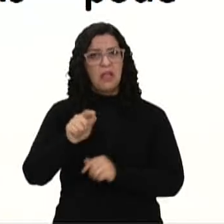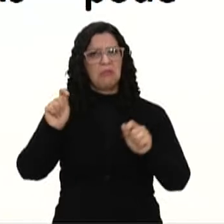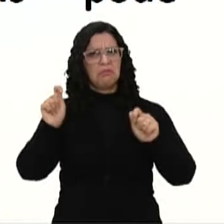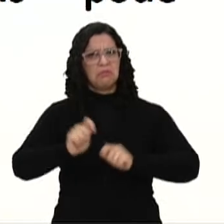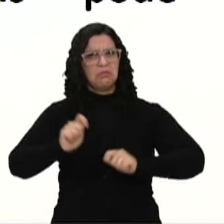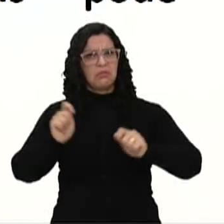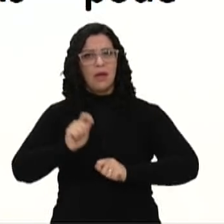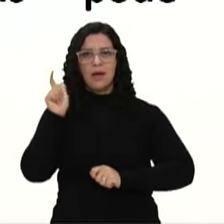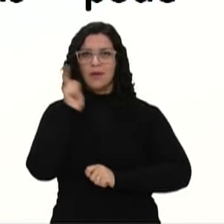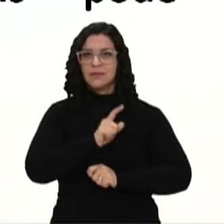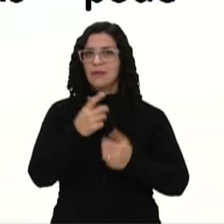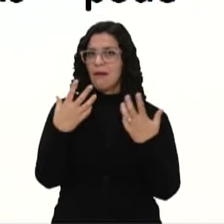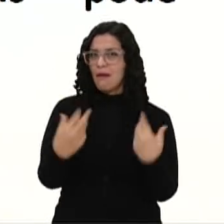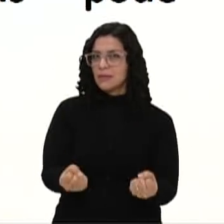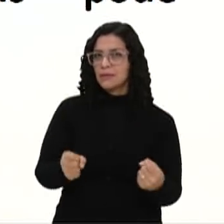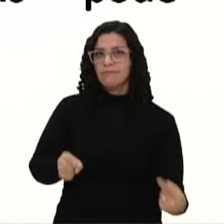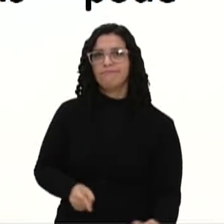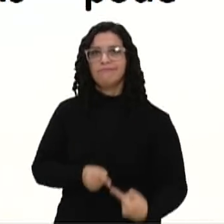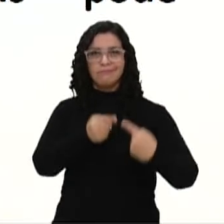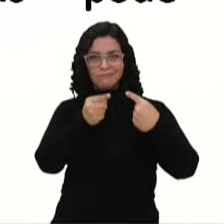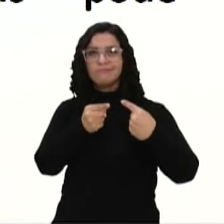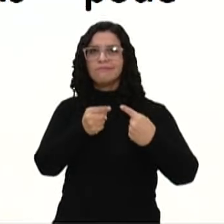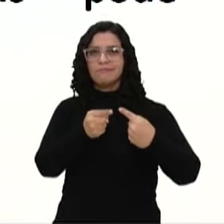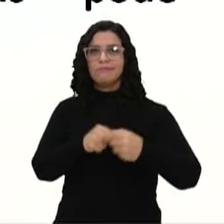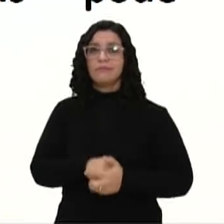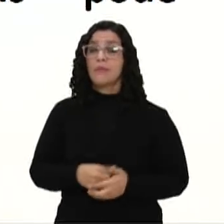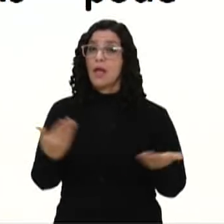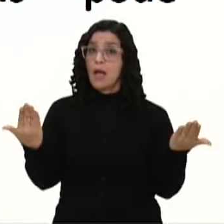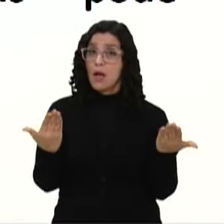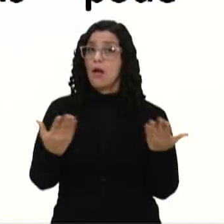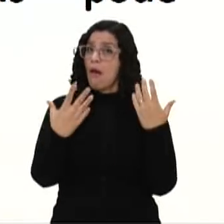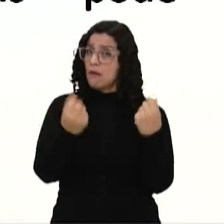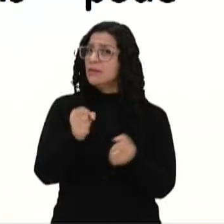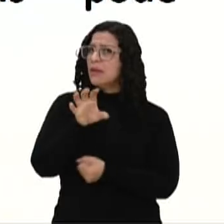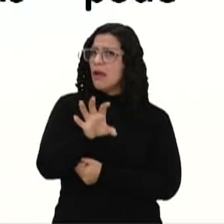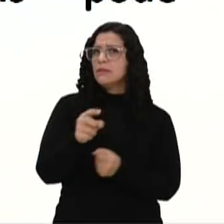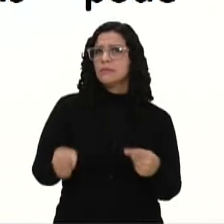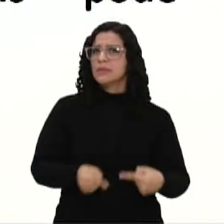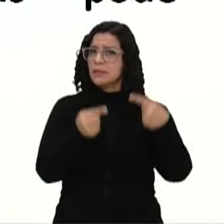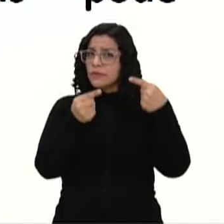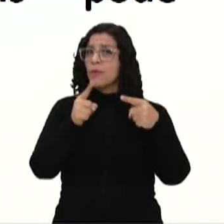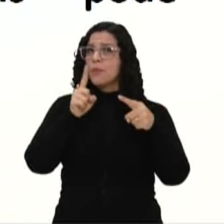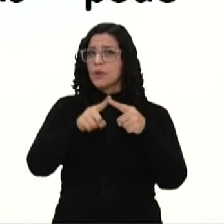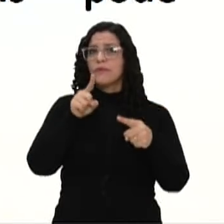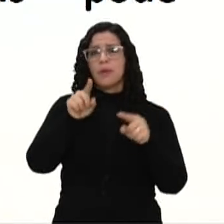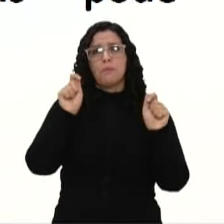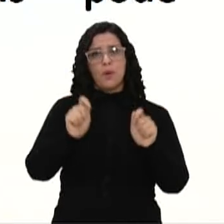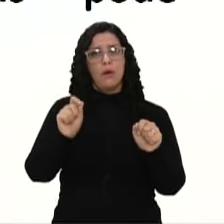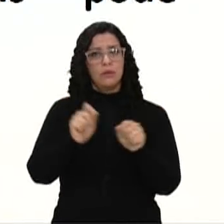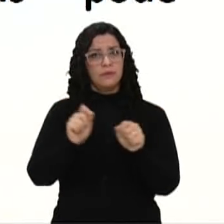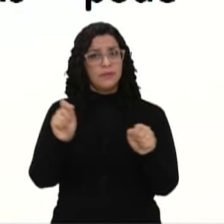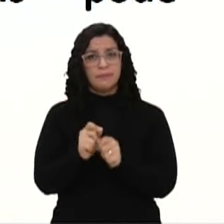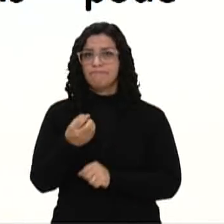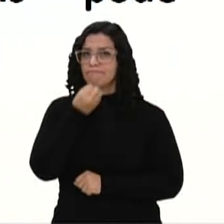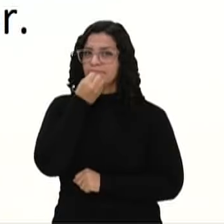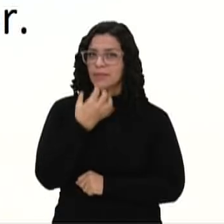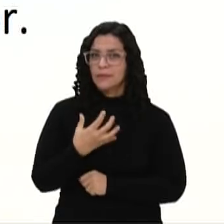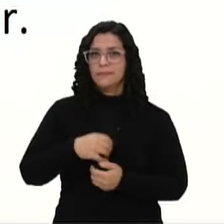capaz de aceitar grandes desafios. Aceita só mais este, pois pode fazer-te muito